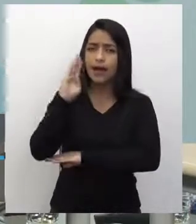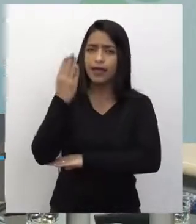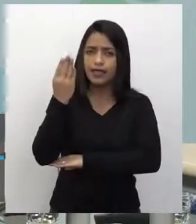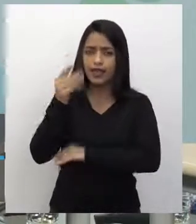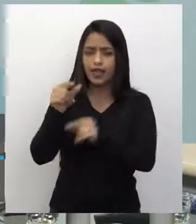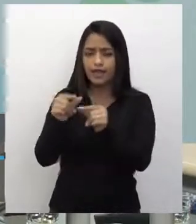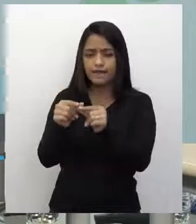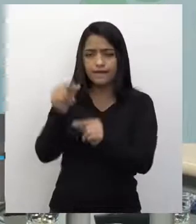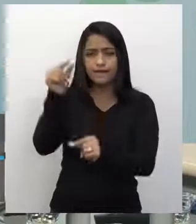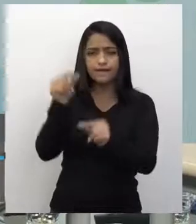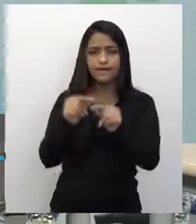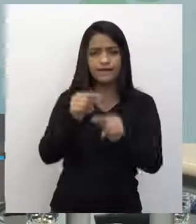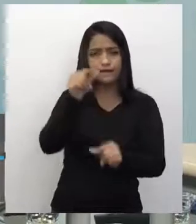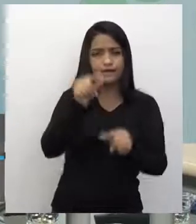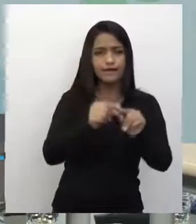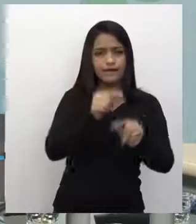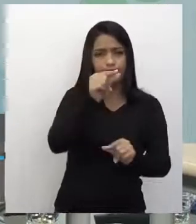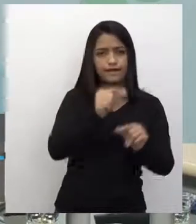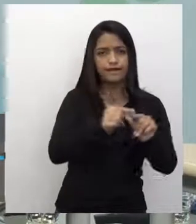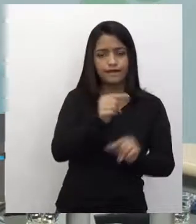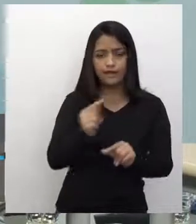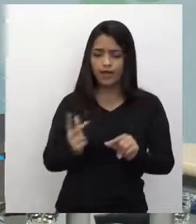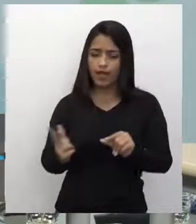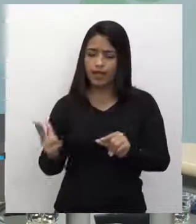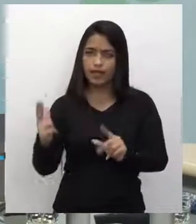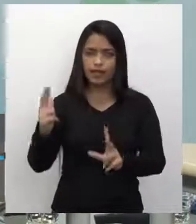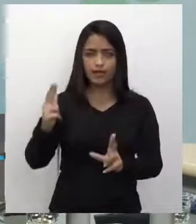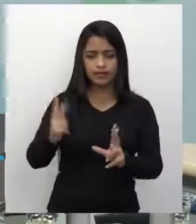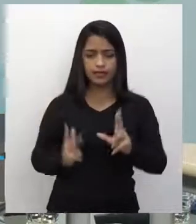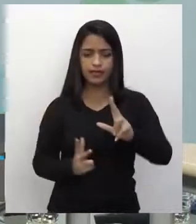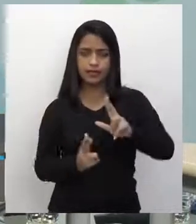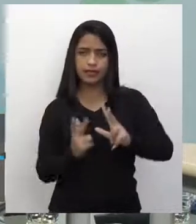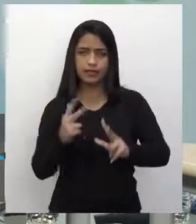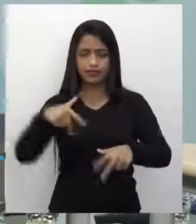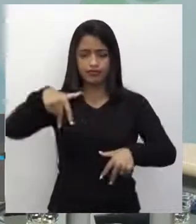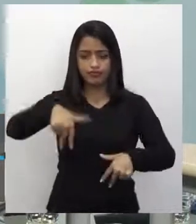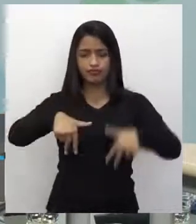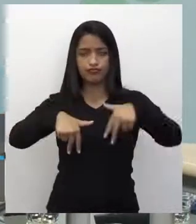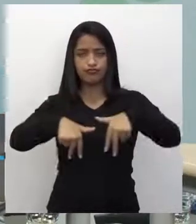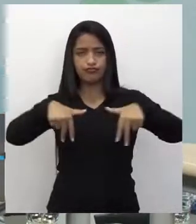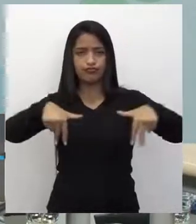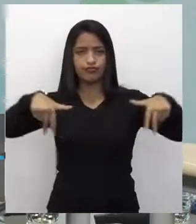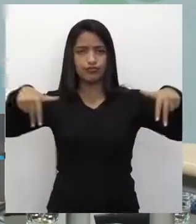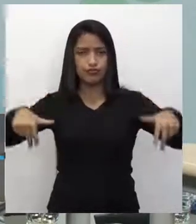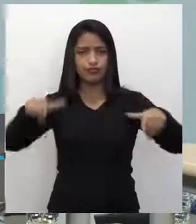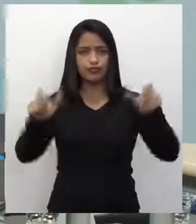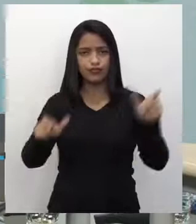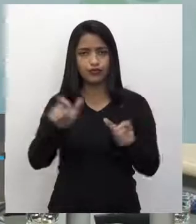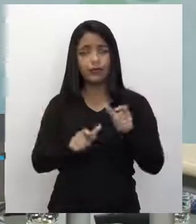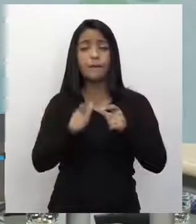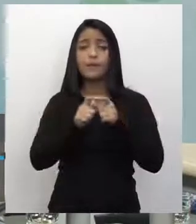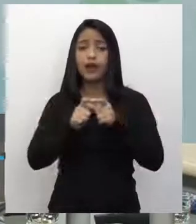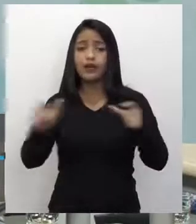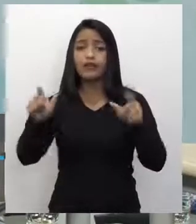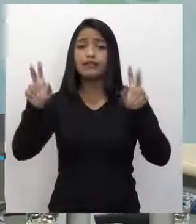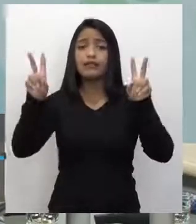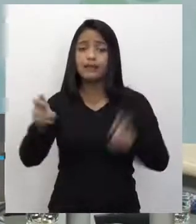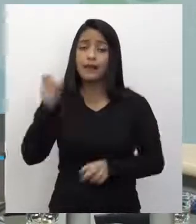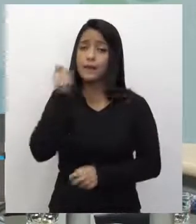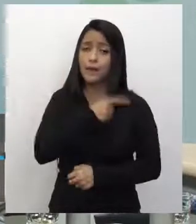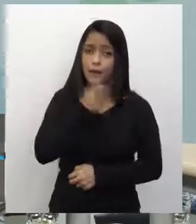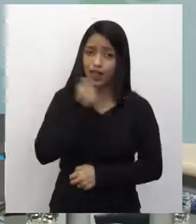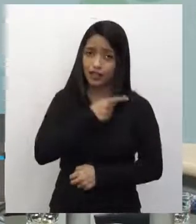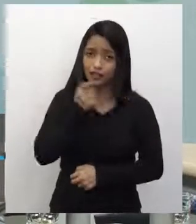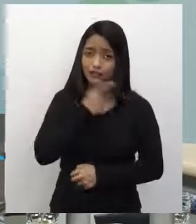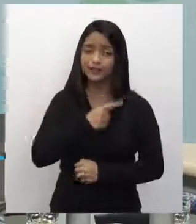molde vazado de cada personagem da comédia, né? Geralmente eram comédias, tá? Então, esses personagens, eles eram feitos